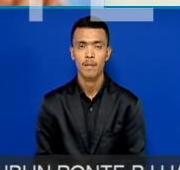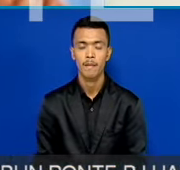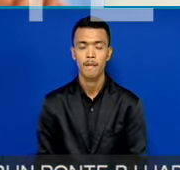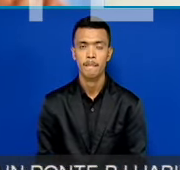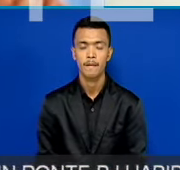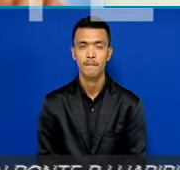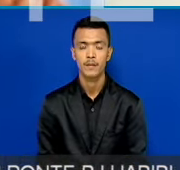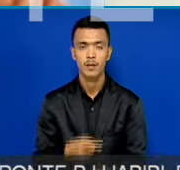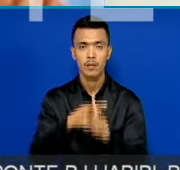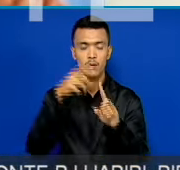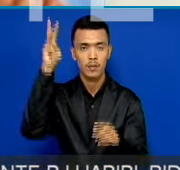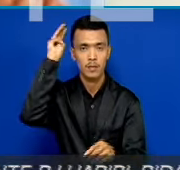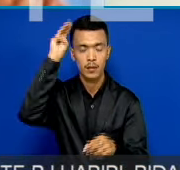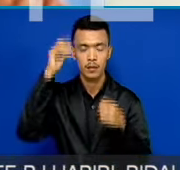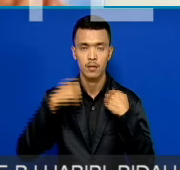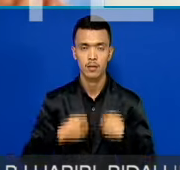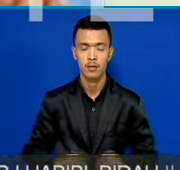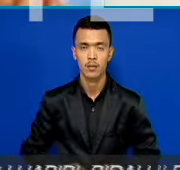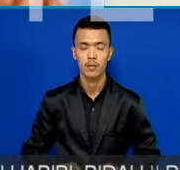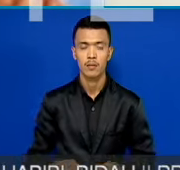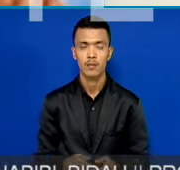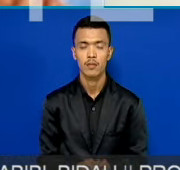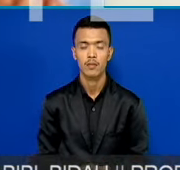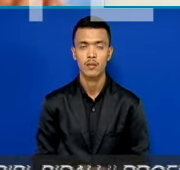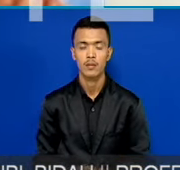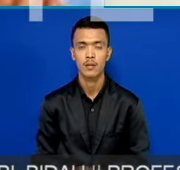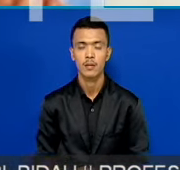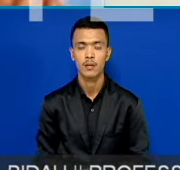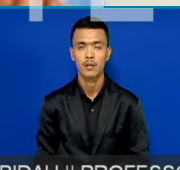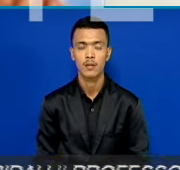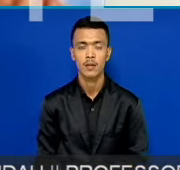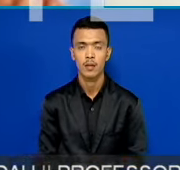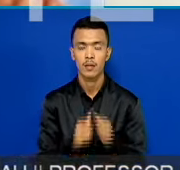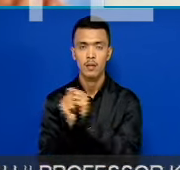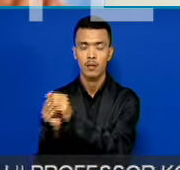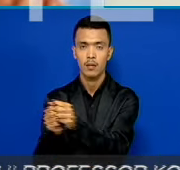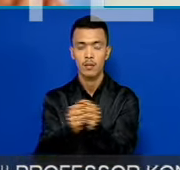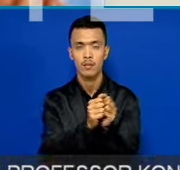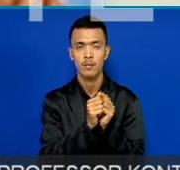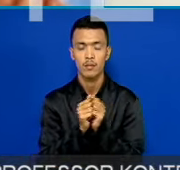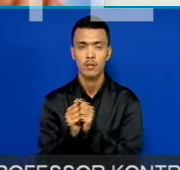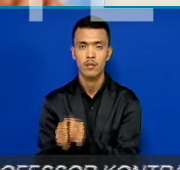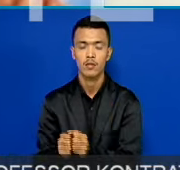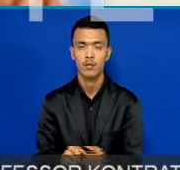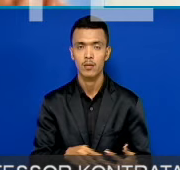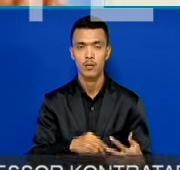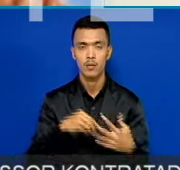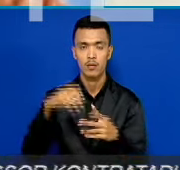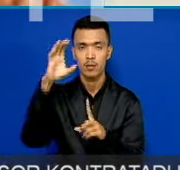parte Ministério Saúde di tenia direção saudiane atau acompanha e no nosso parte do comando